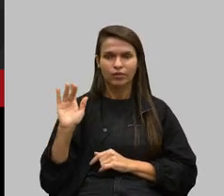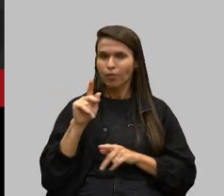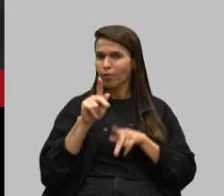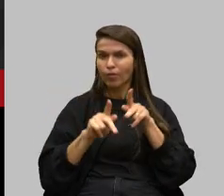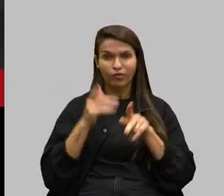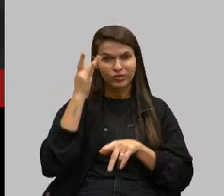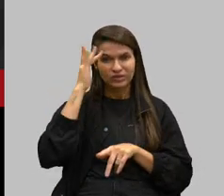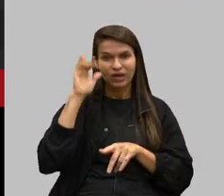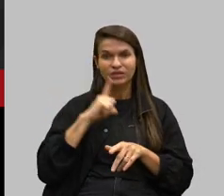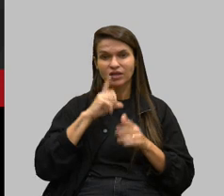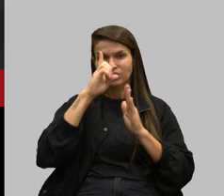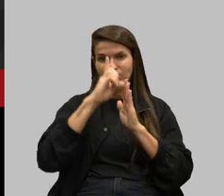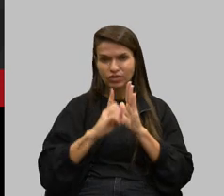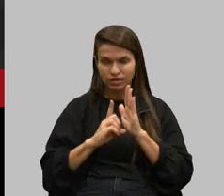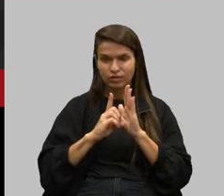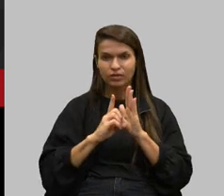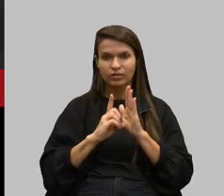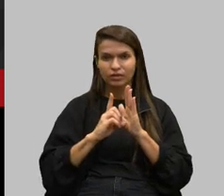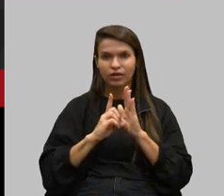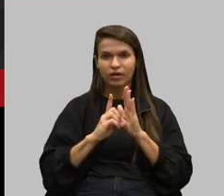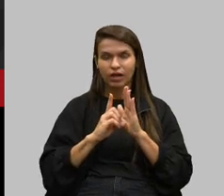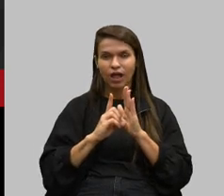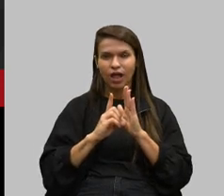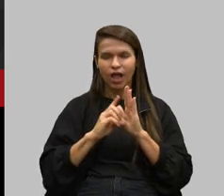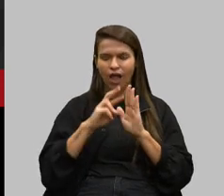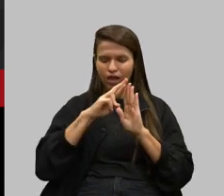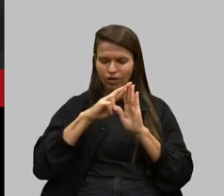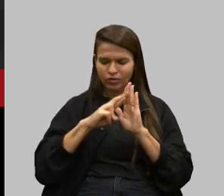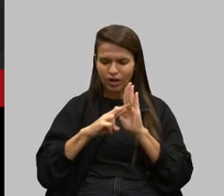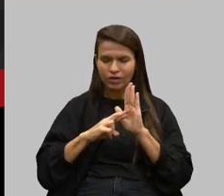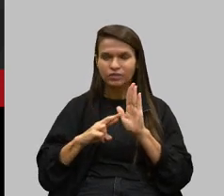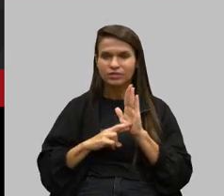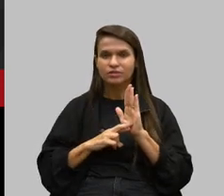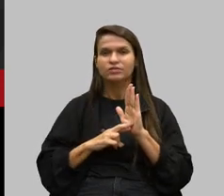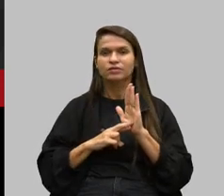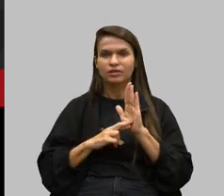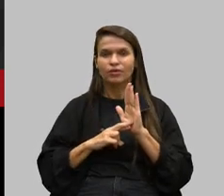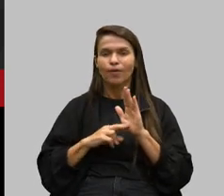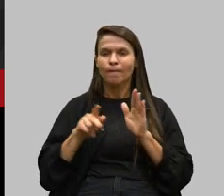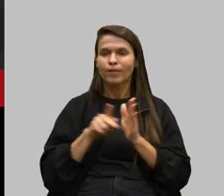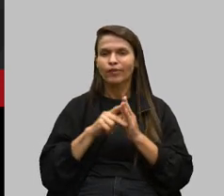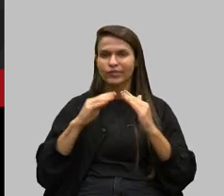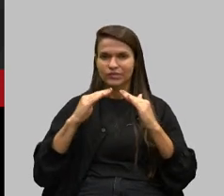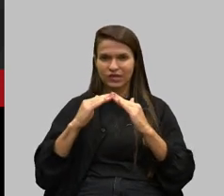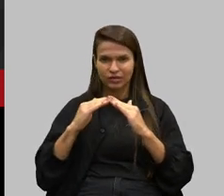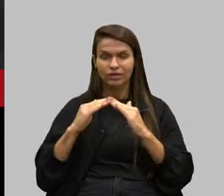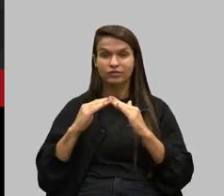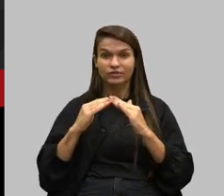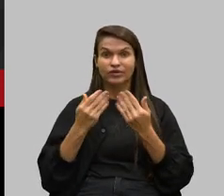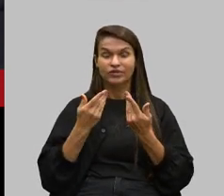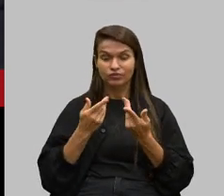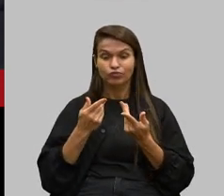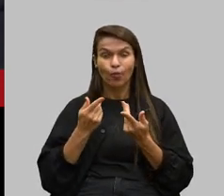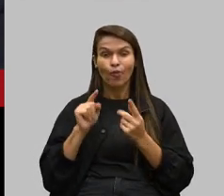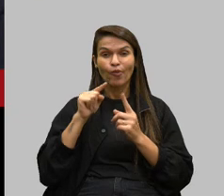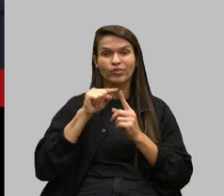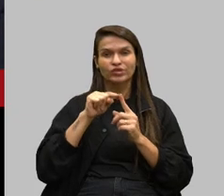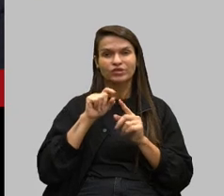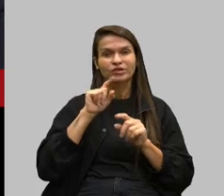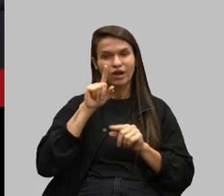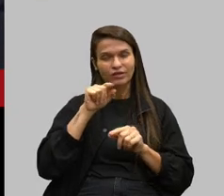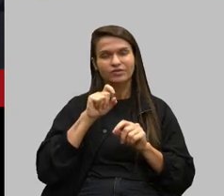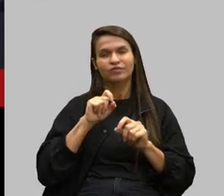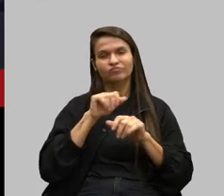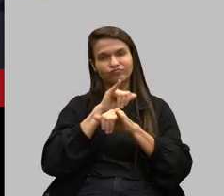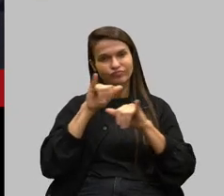à regularização fundiária E aí a gente tá fazendo esforço exatamente disso dessa informação chegar nos cidadãos